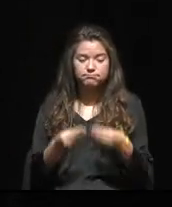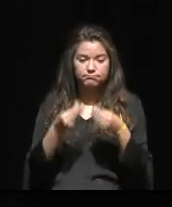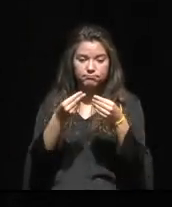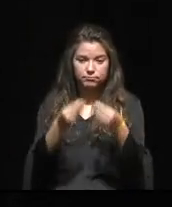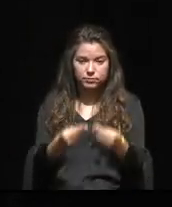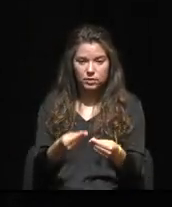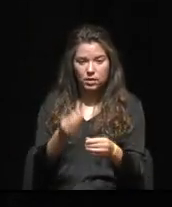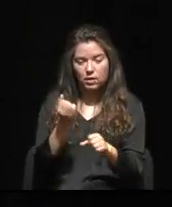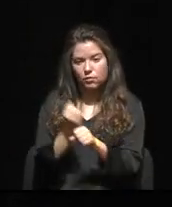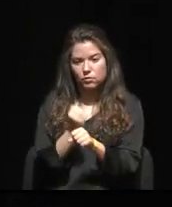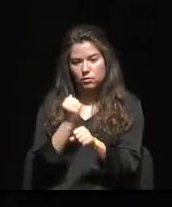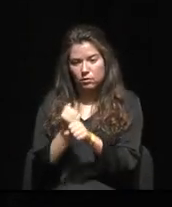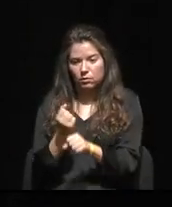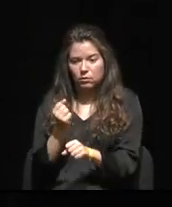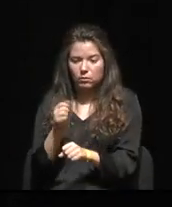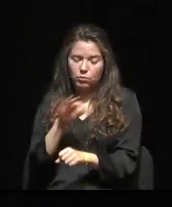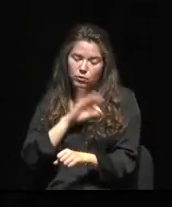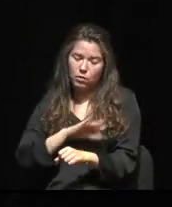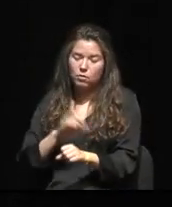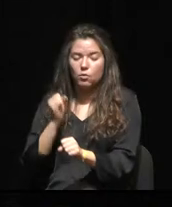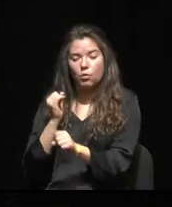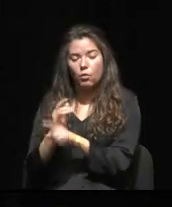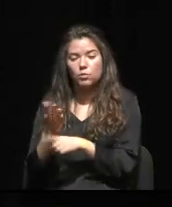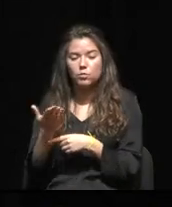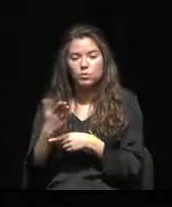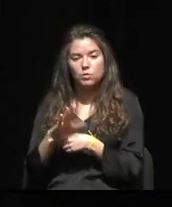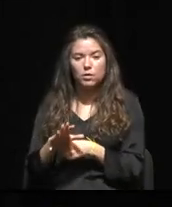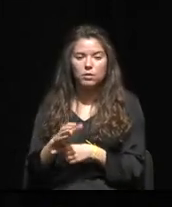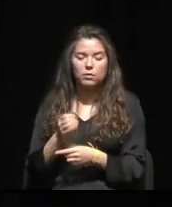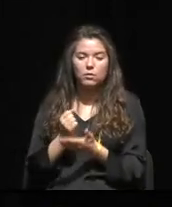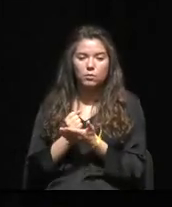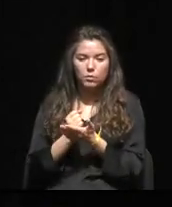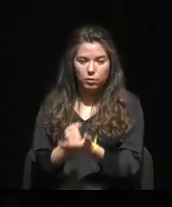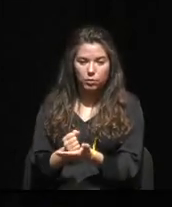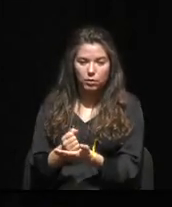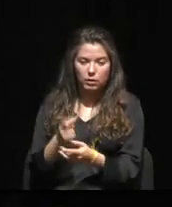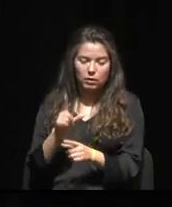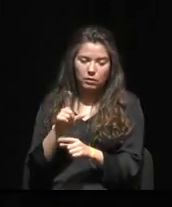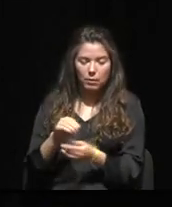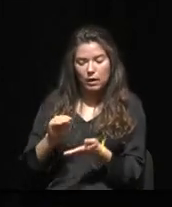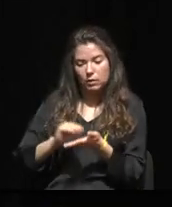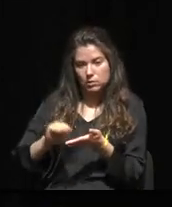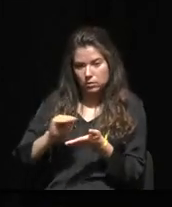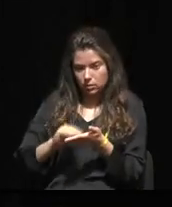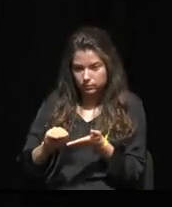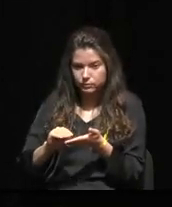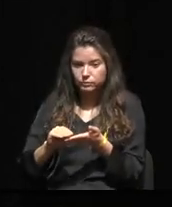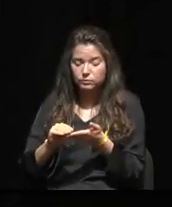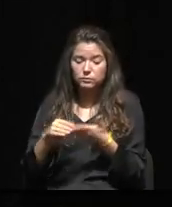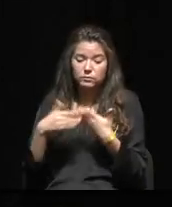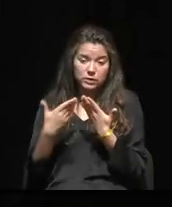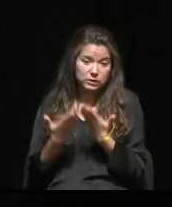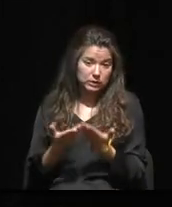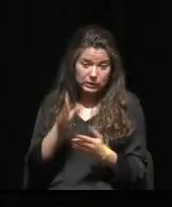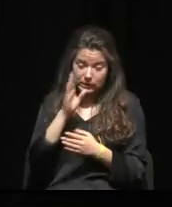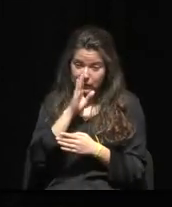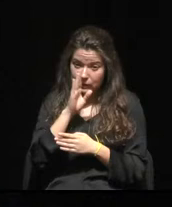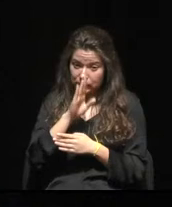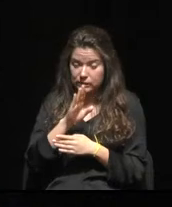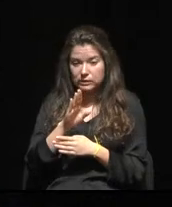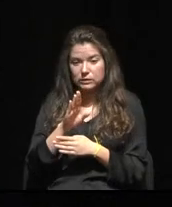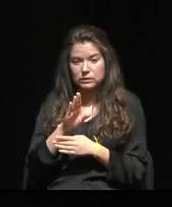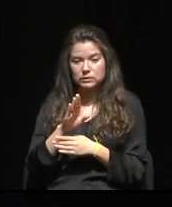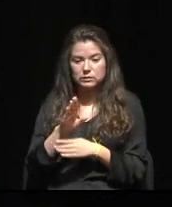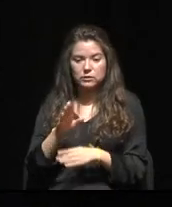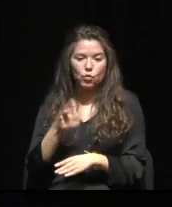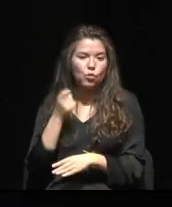funcionários de outras carreiras tais como assistentes operacionais e assistentes administrativos que ao não possuirem a